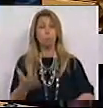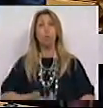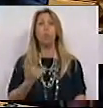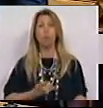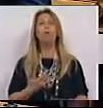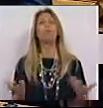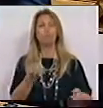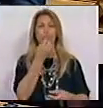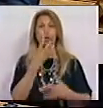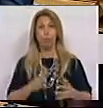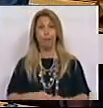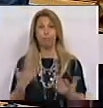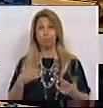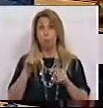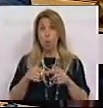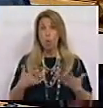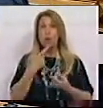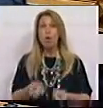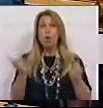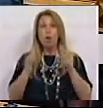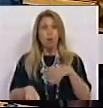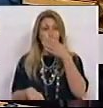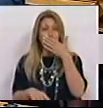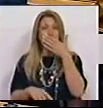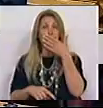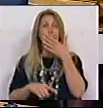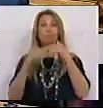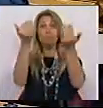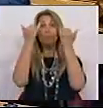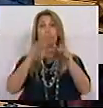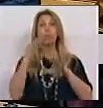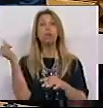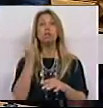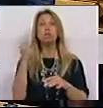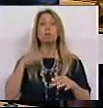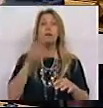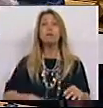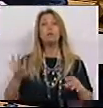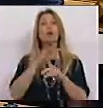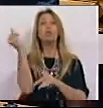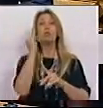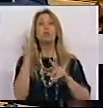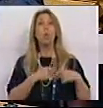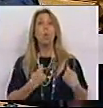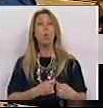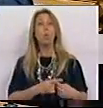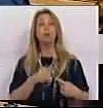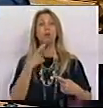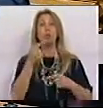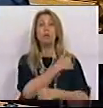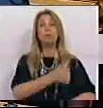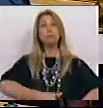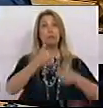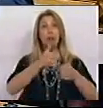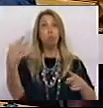uma situação, ainda hoje, novas notícias sobre essa instituição social, instituição Coração da Cidade, na cidade do Porto, que foi